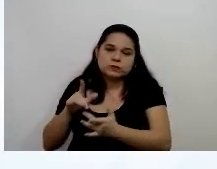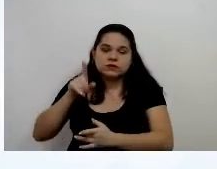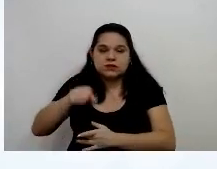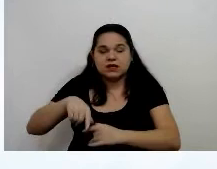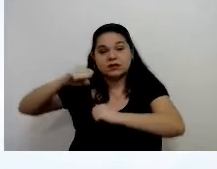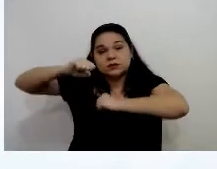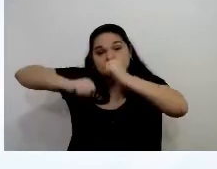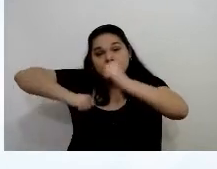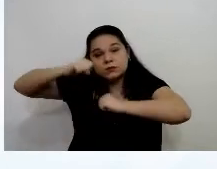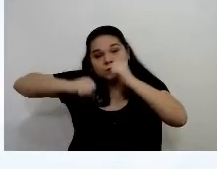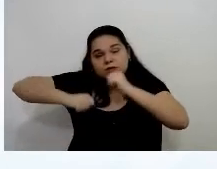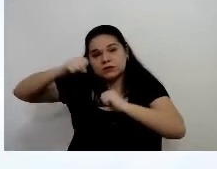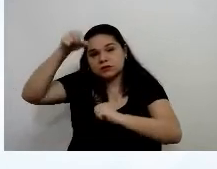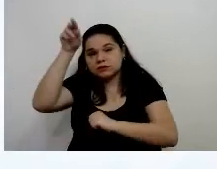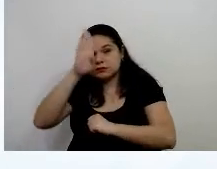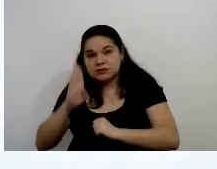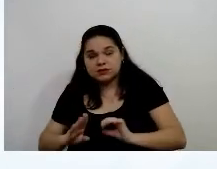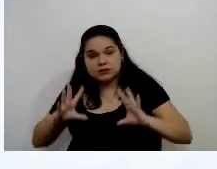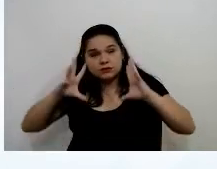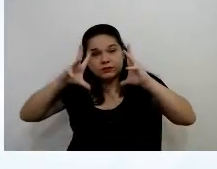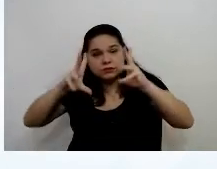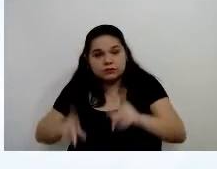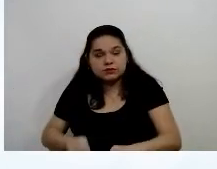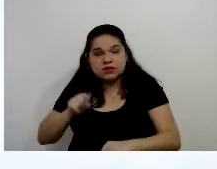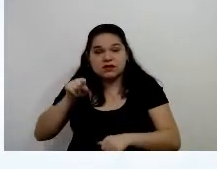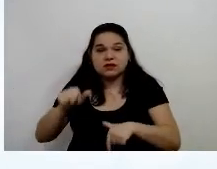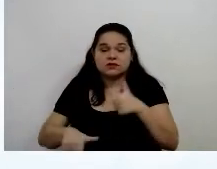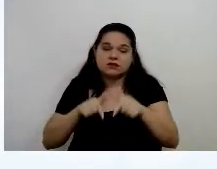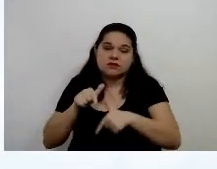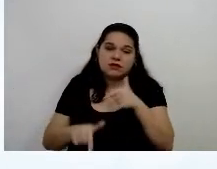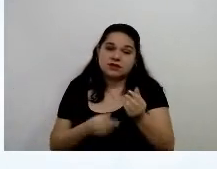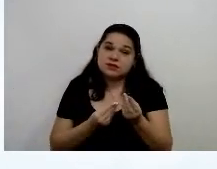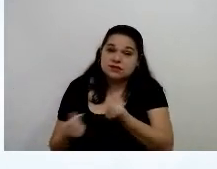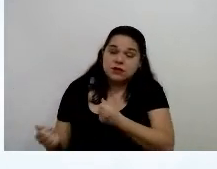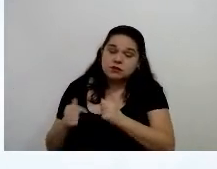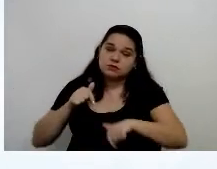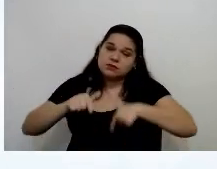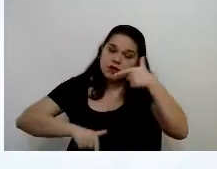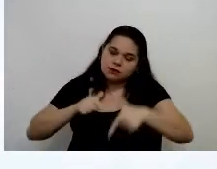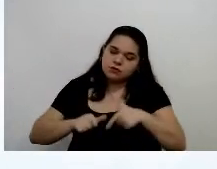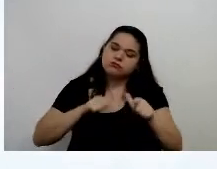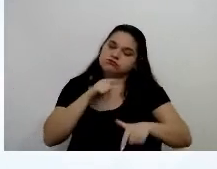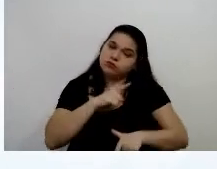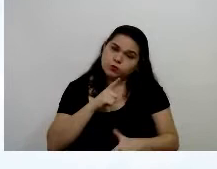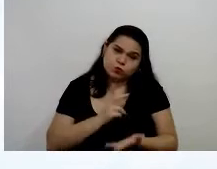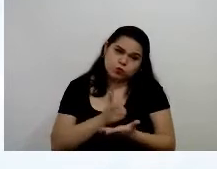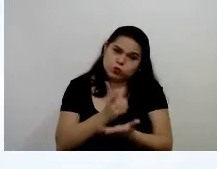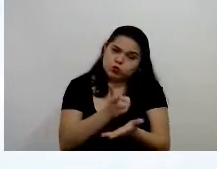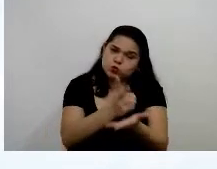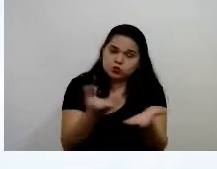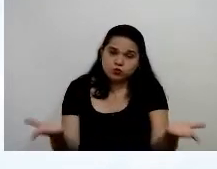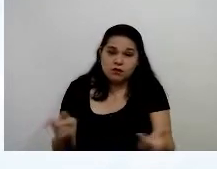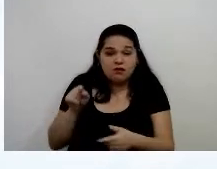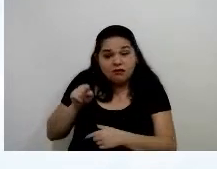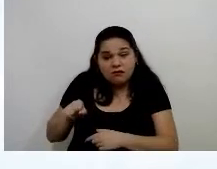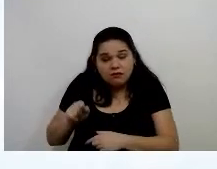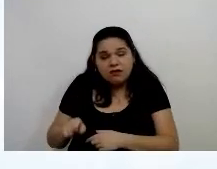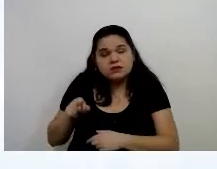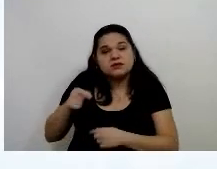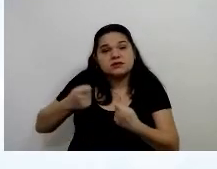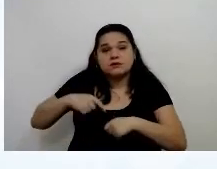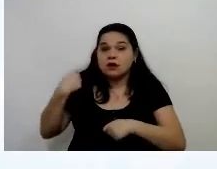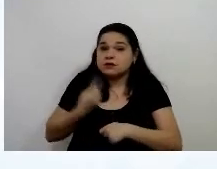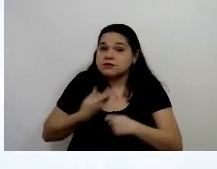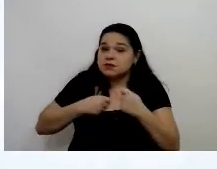indústria no Brasil todo como trabalho essencial, esse trabalhador está trabalhando. E a esse trabalhador que nós temos que dar